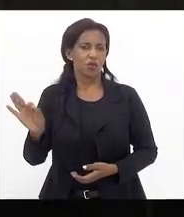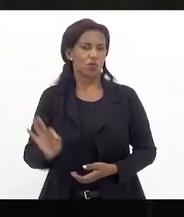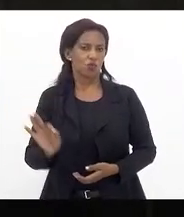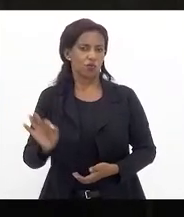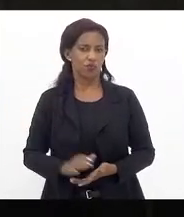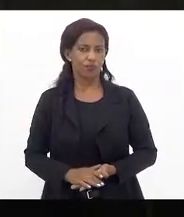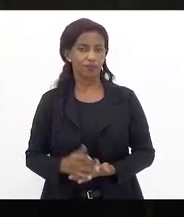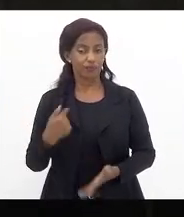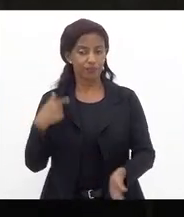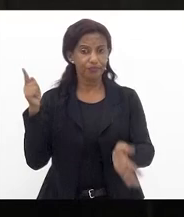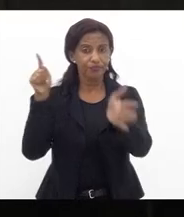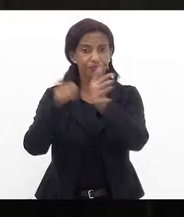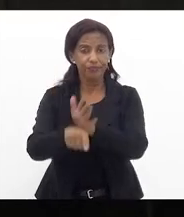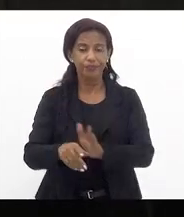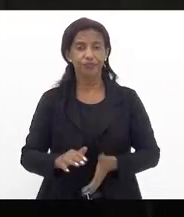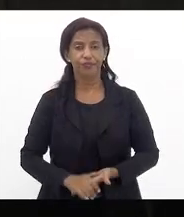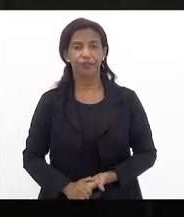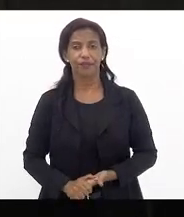E aí eu pergunto,